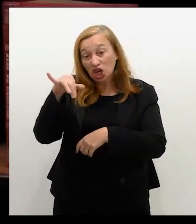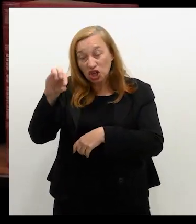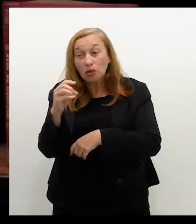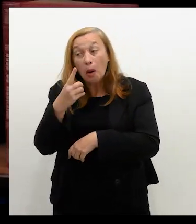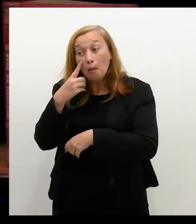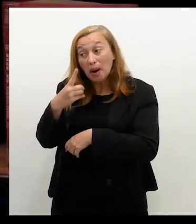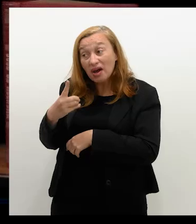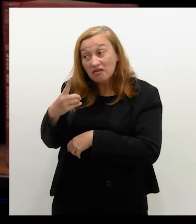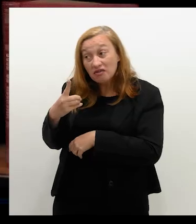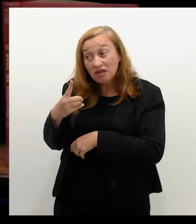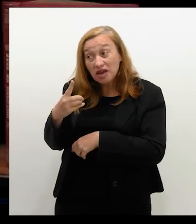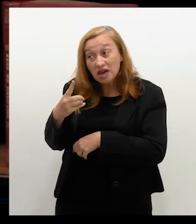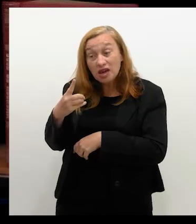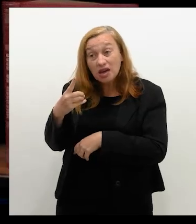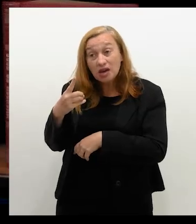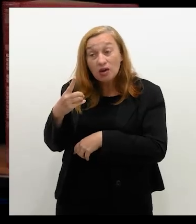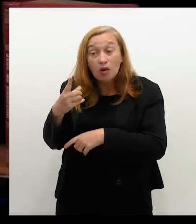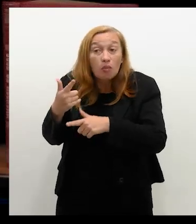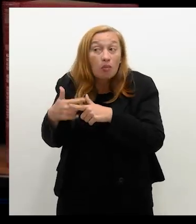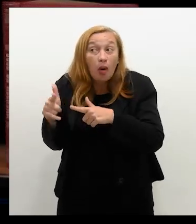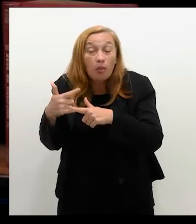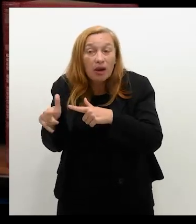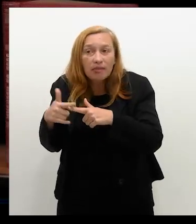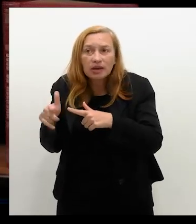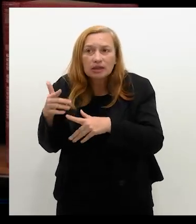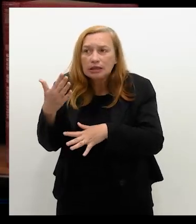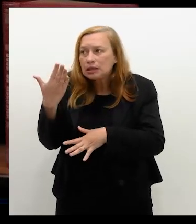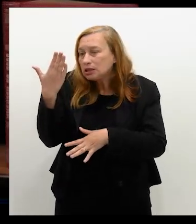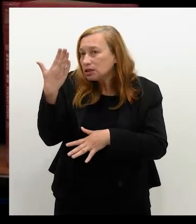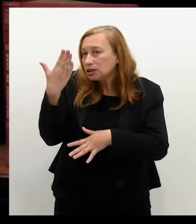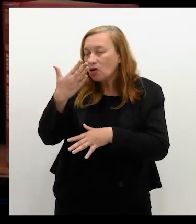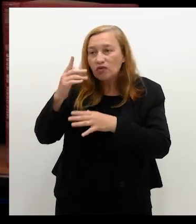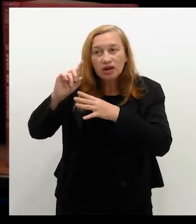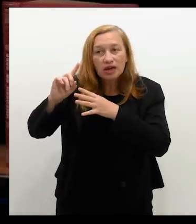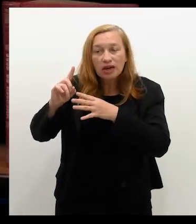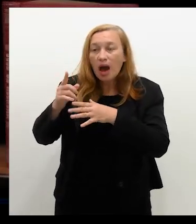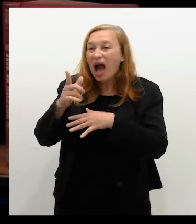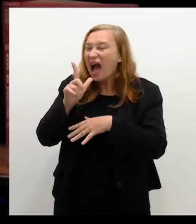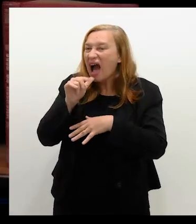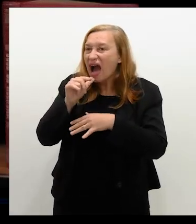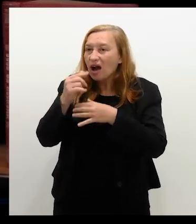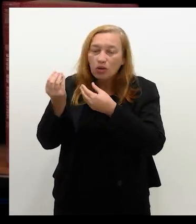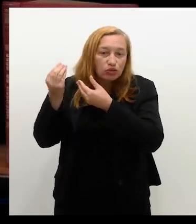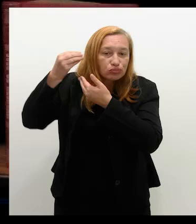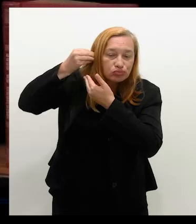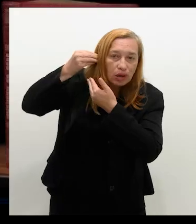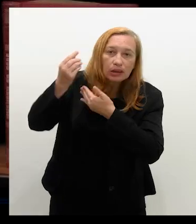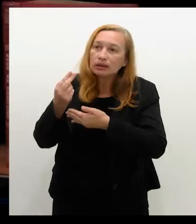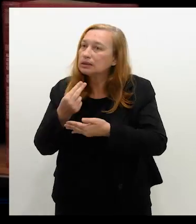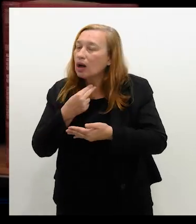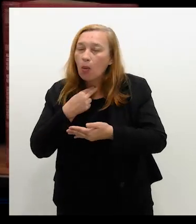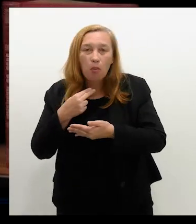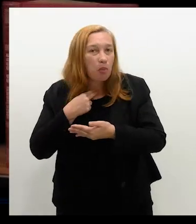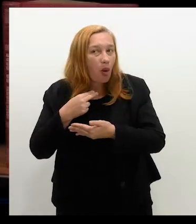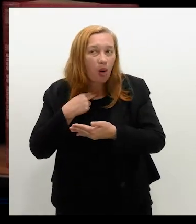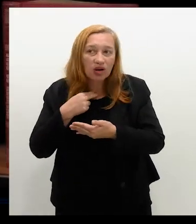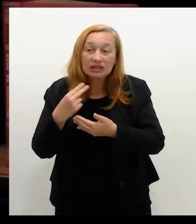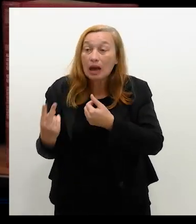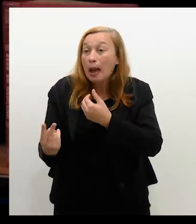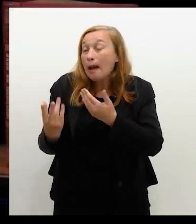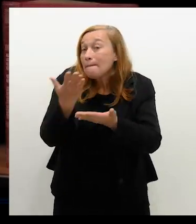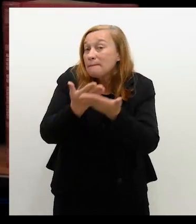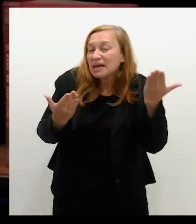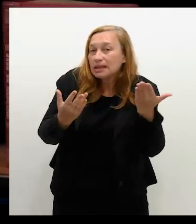a localização da perfuração, não molhar de jeito nenhum esse ouvido, porque isso pode induzir a infecções, porque a gente perdeu a nossa